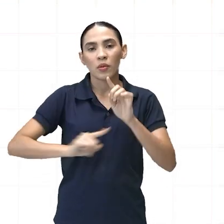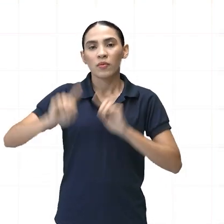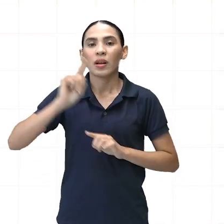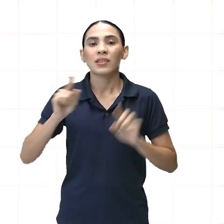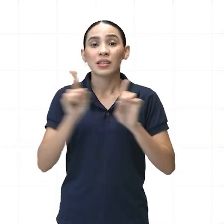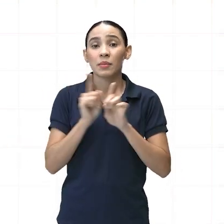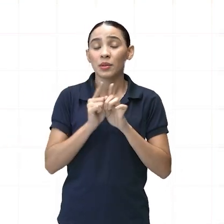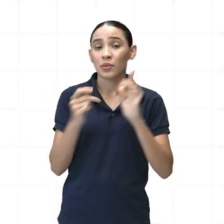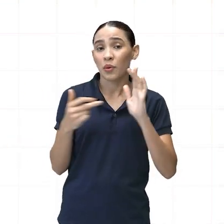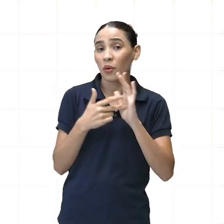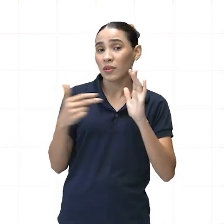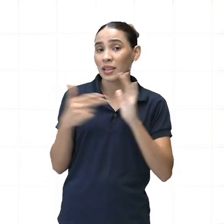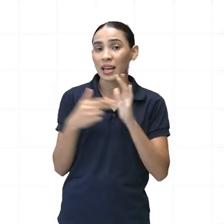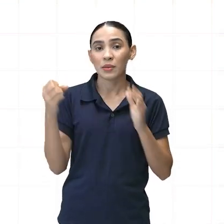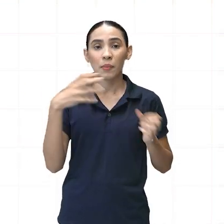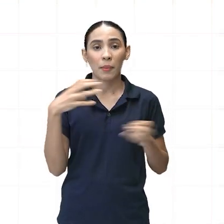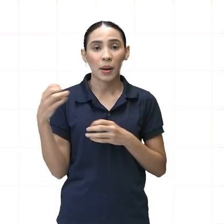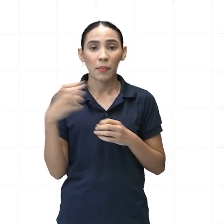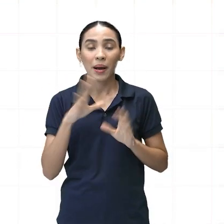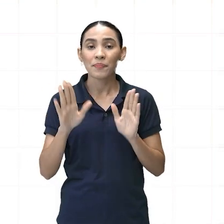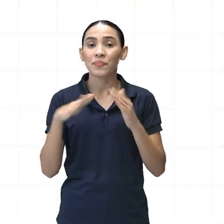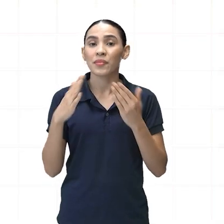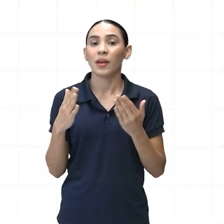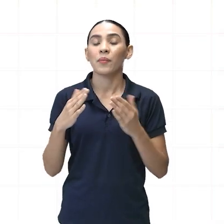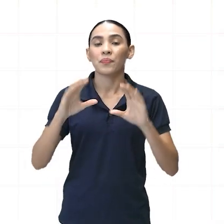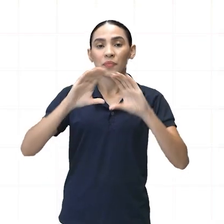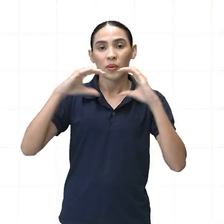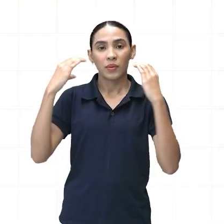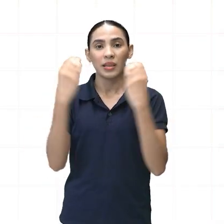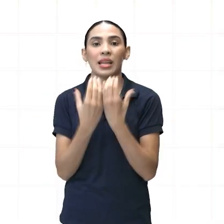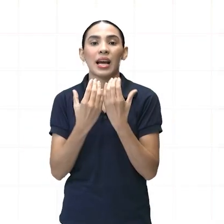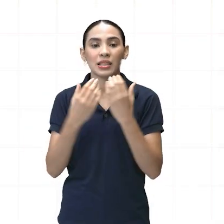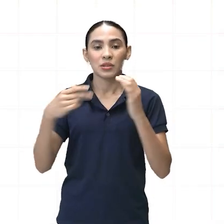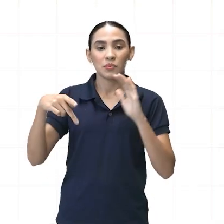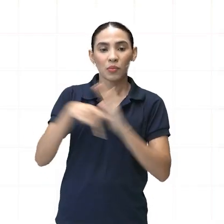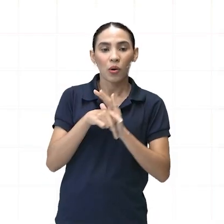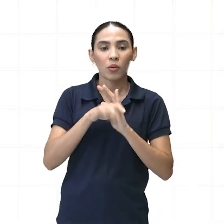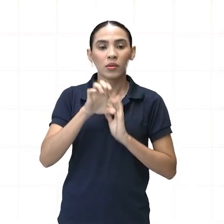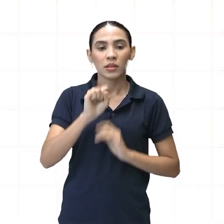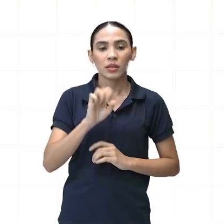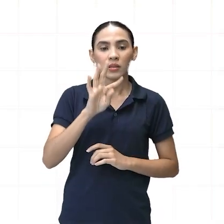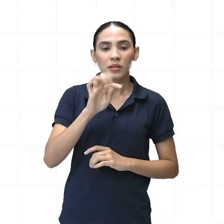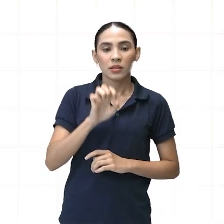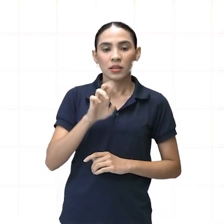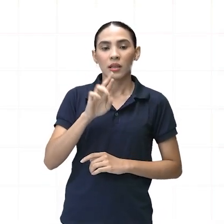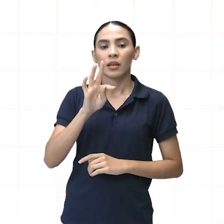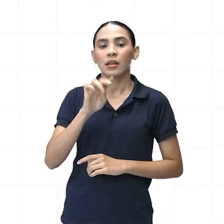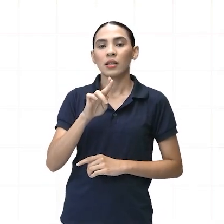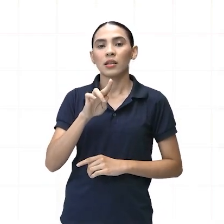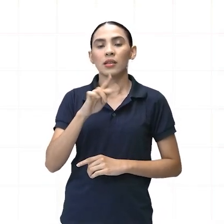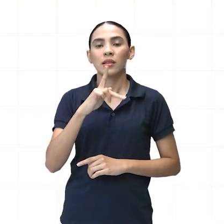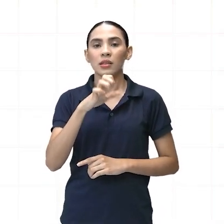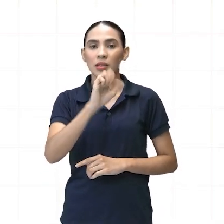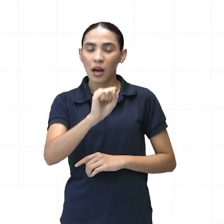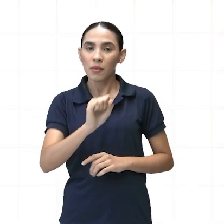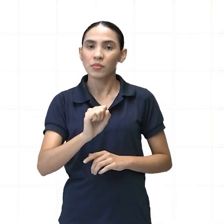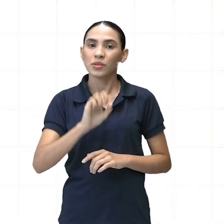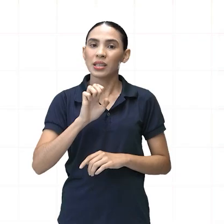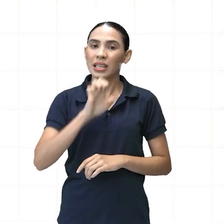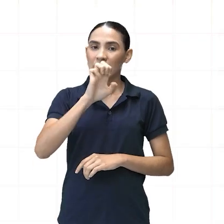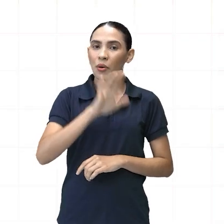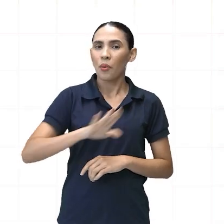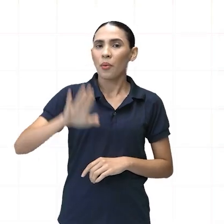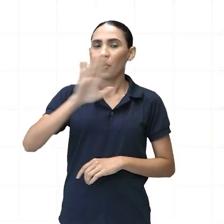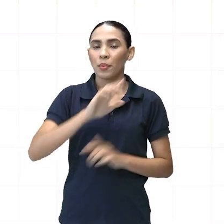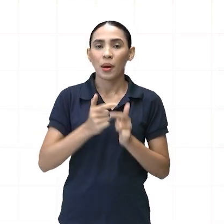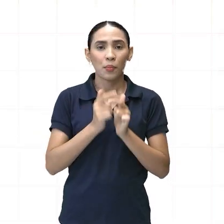as novidades que estão surgindo. Então, a comunidade de startups na Europa, ela está crescendo rapidamente,